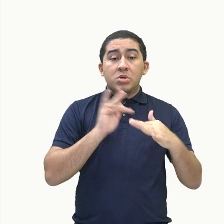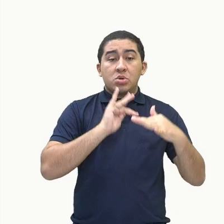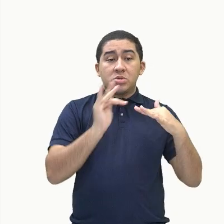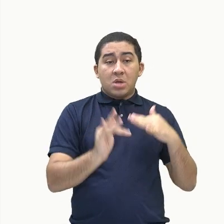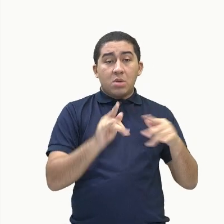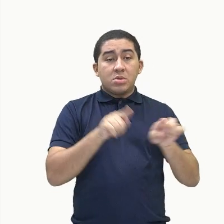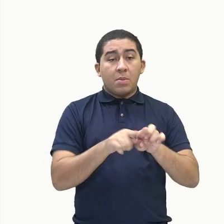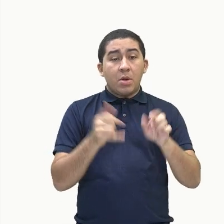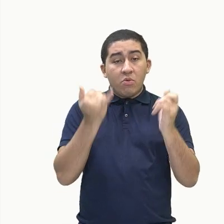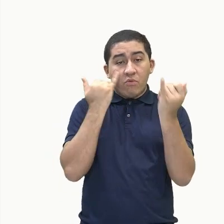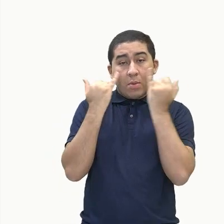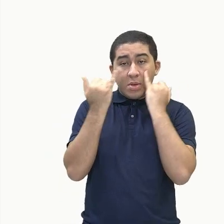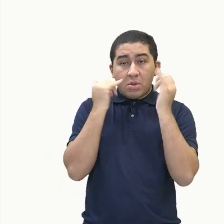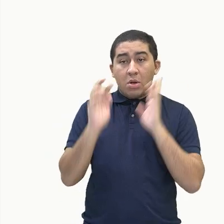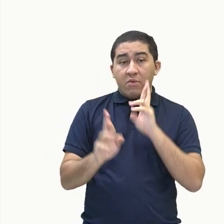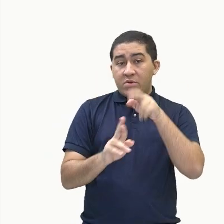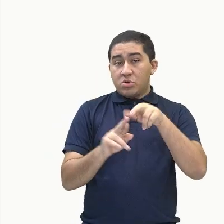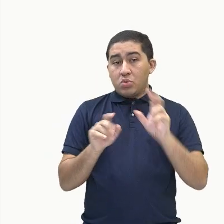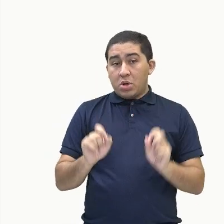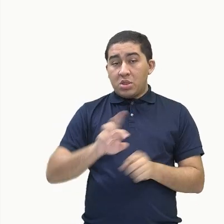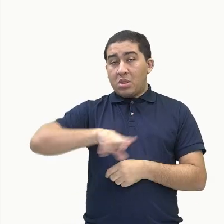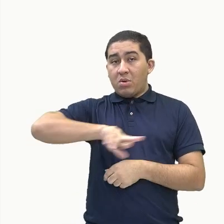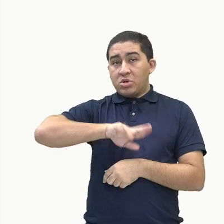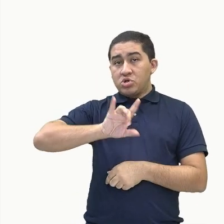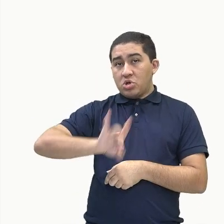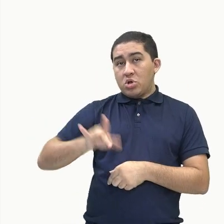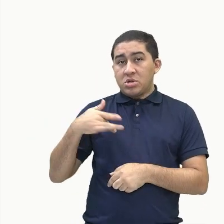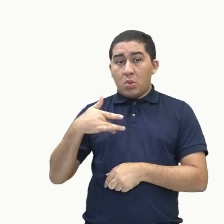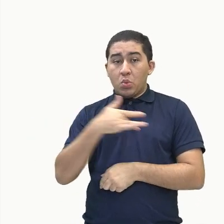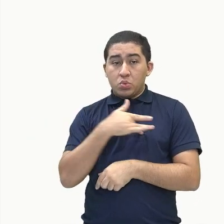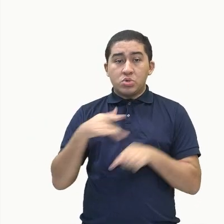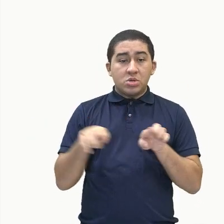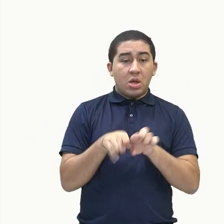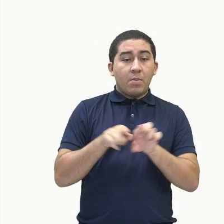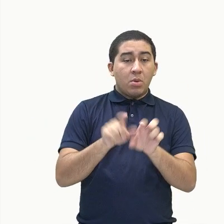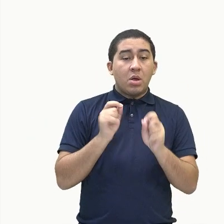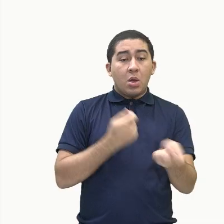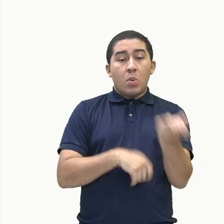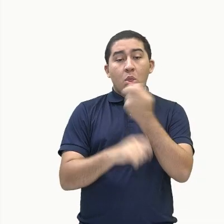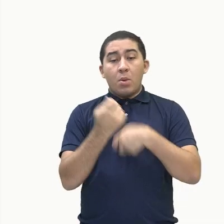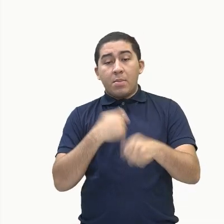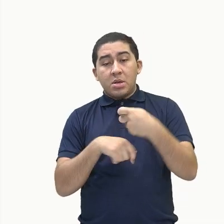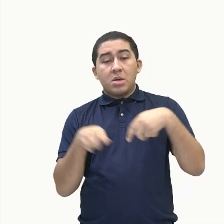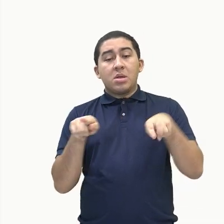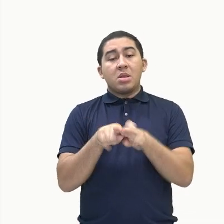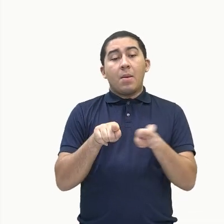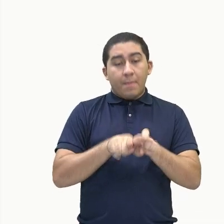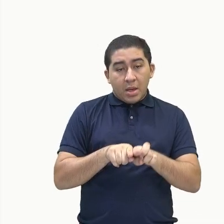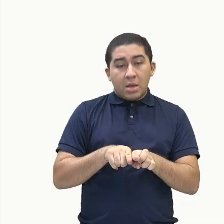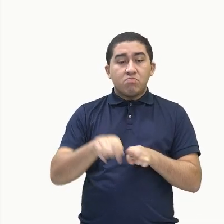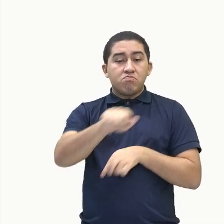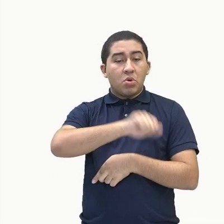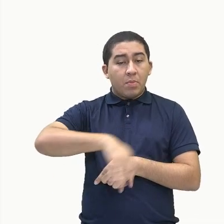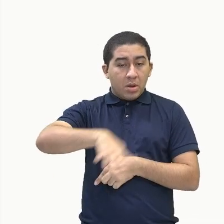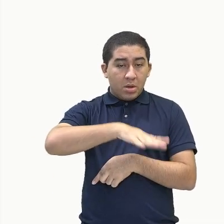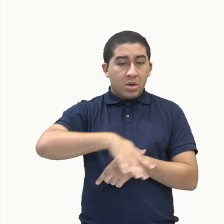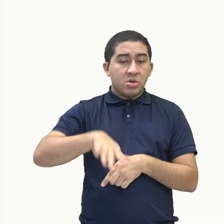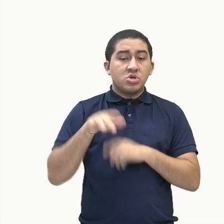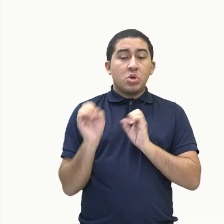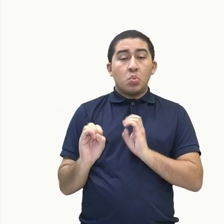com dados sobre, não só sobre saúde, né, mas também sobre economia, saúde, meio